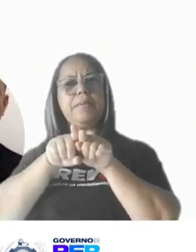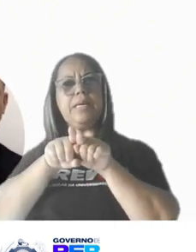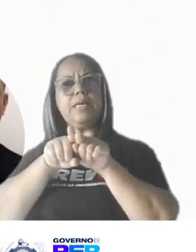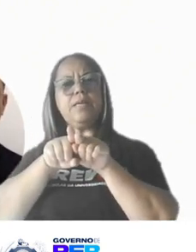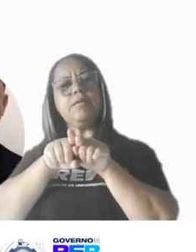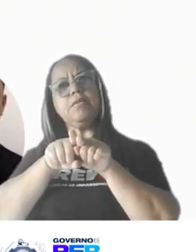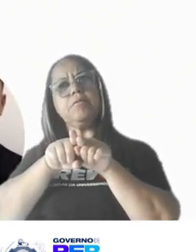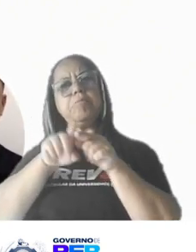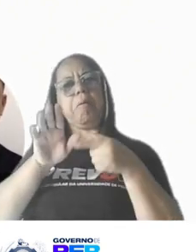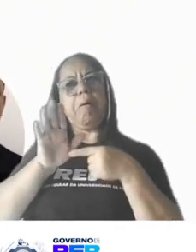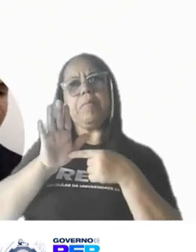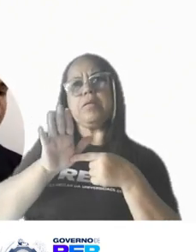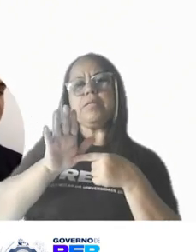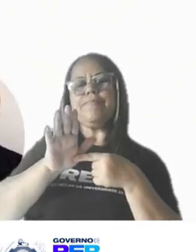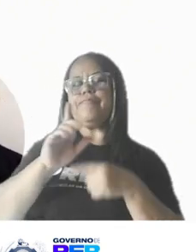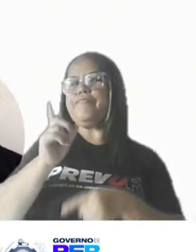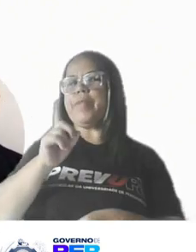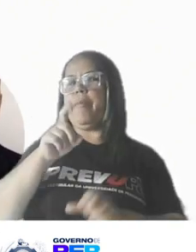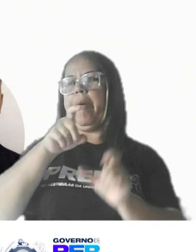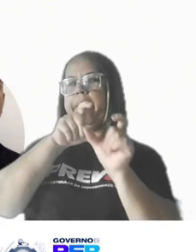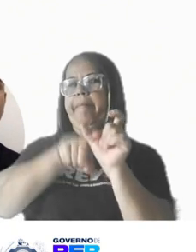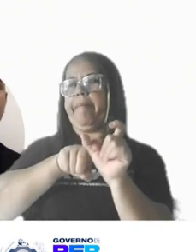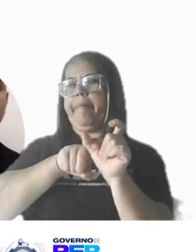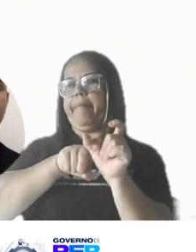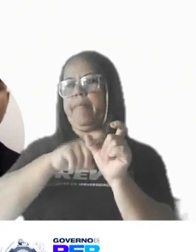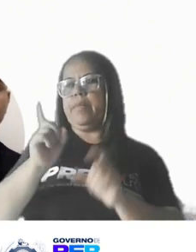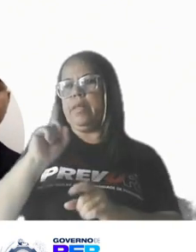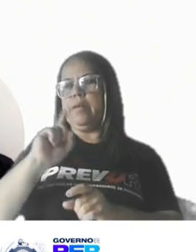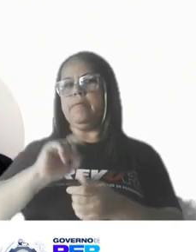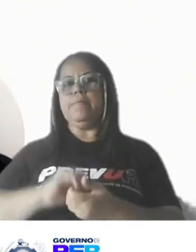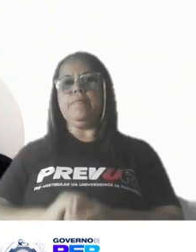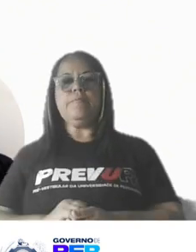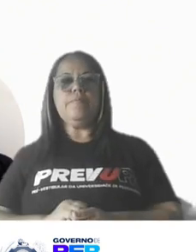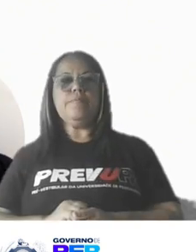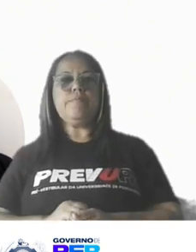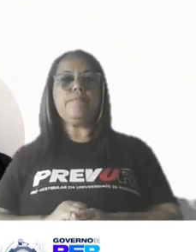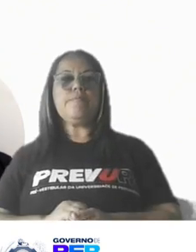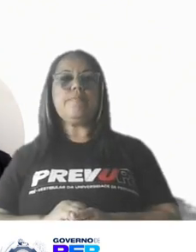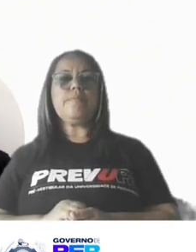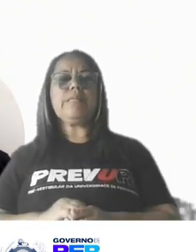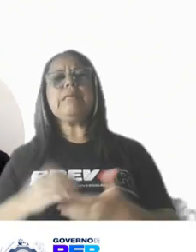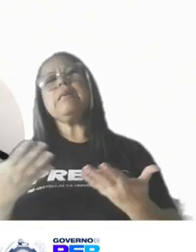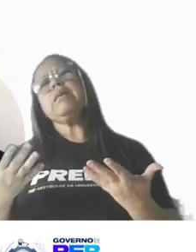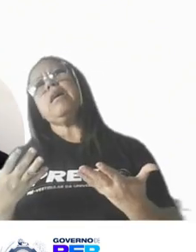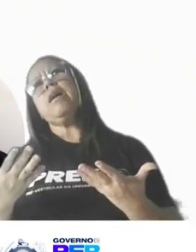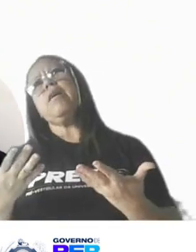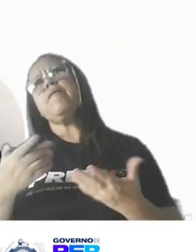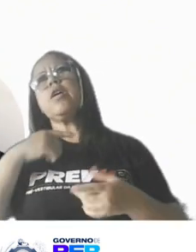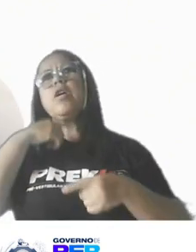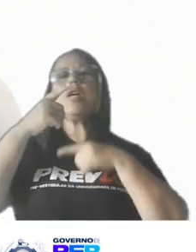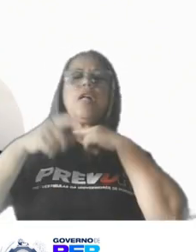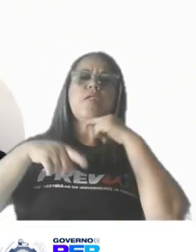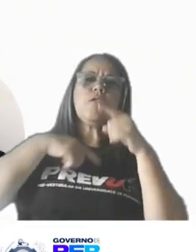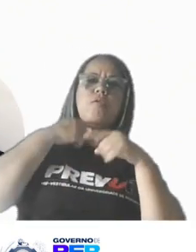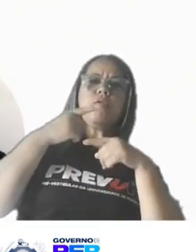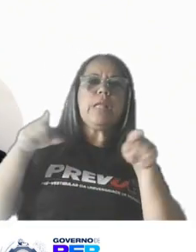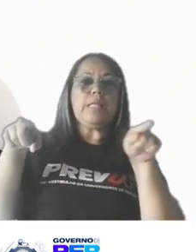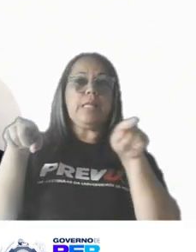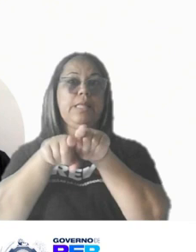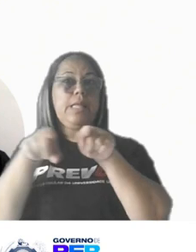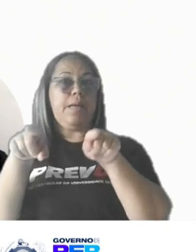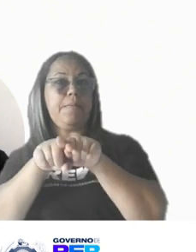alternativa vai indicar, não é um adjunto adnominal. E aí, fica a dúvida no A, se o também